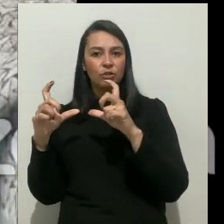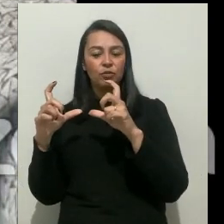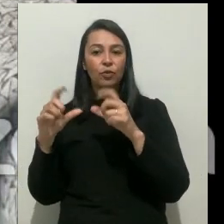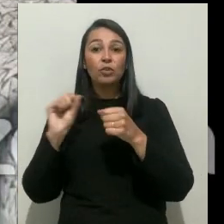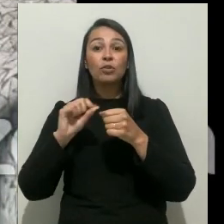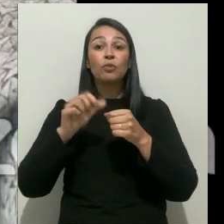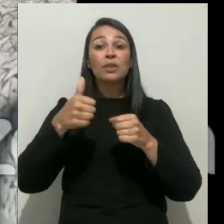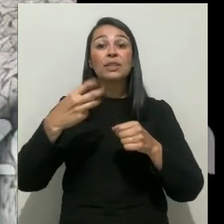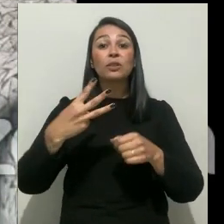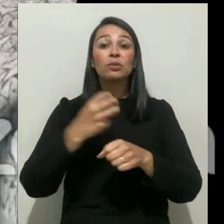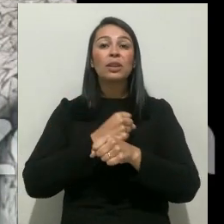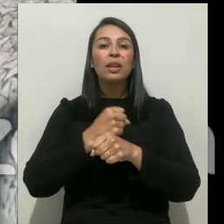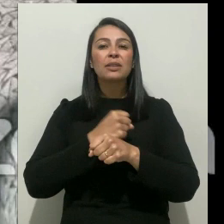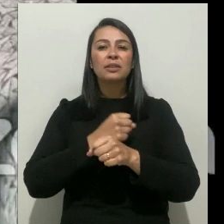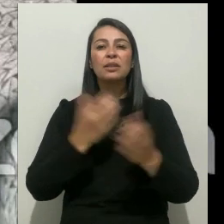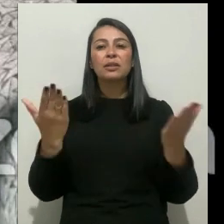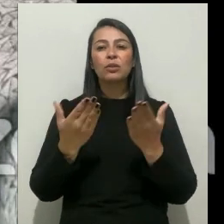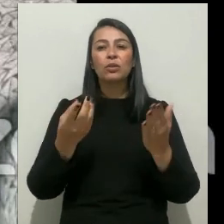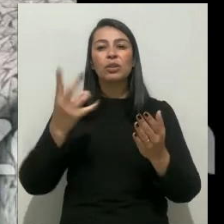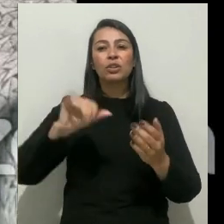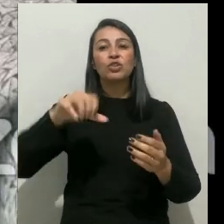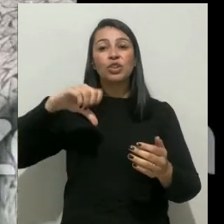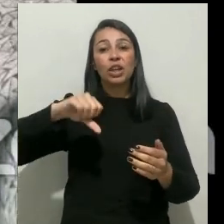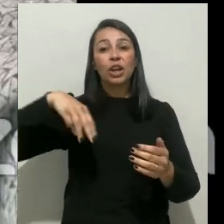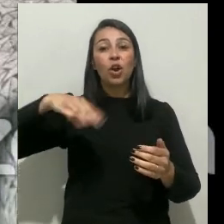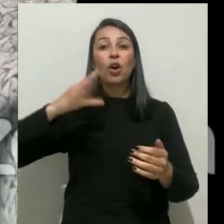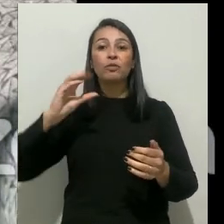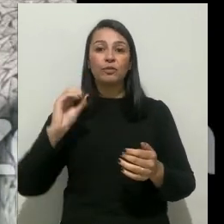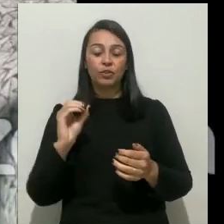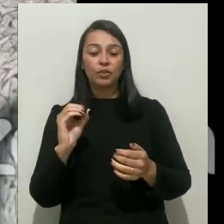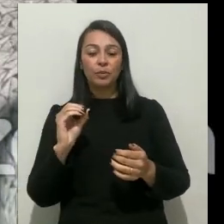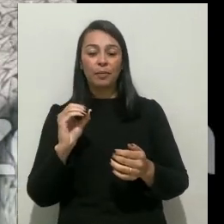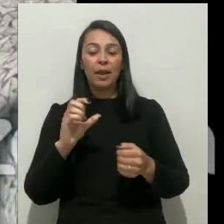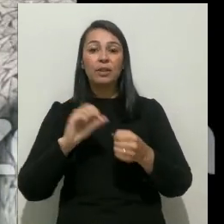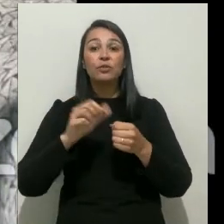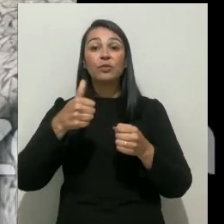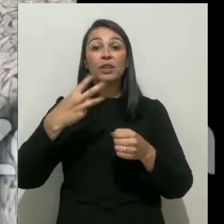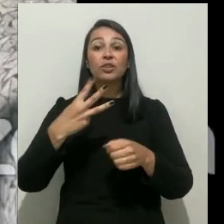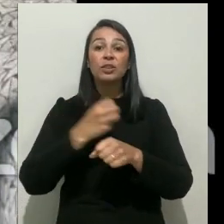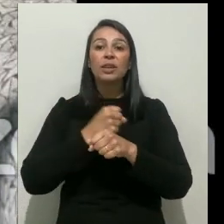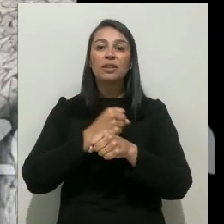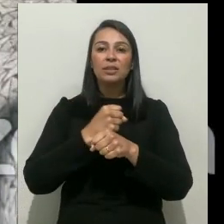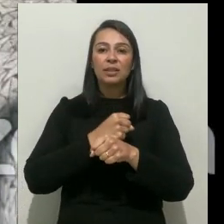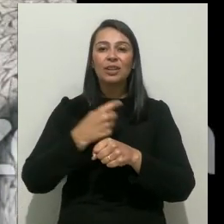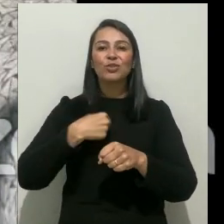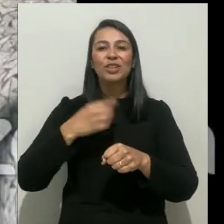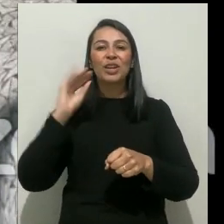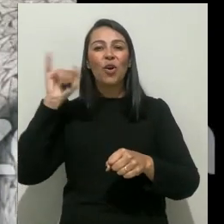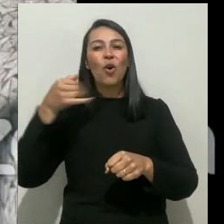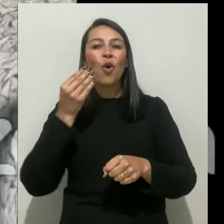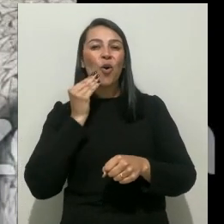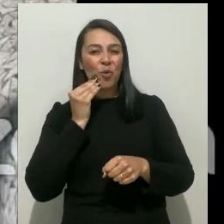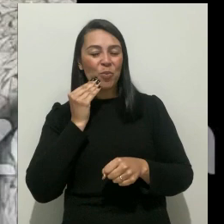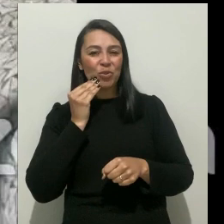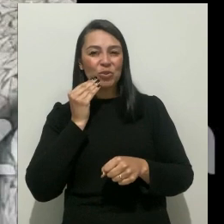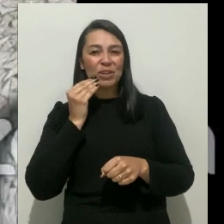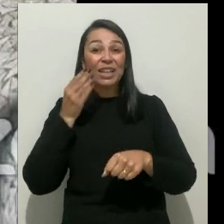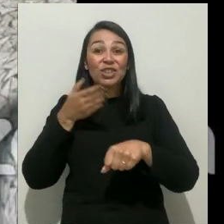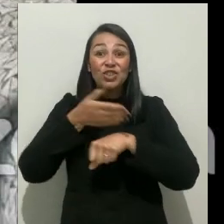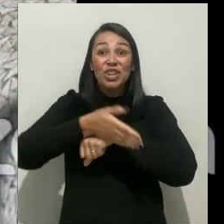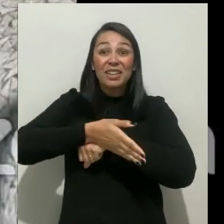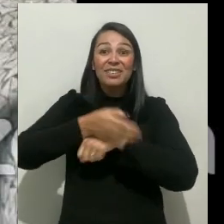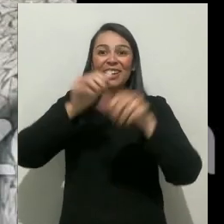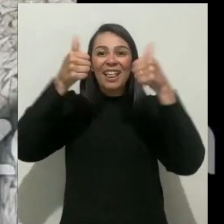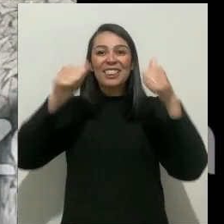fazendo 13 anos agora, dia 9 de março, fez 13 anos que eu tive essa oportunidade de entrar